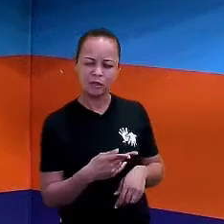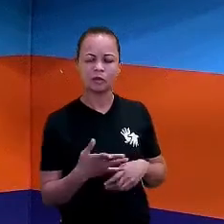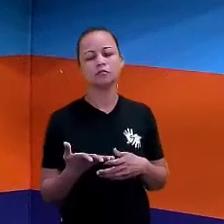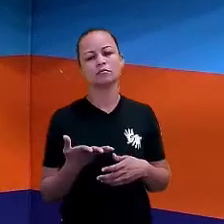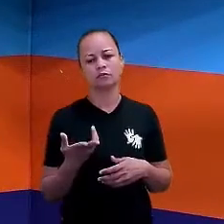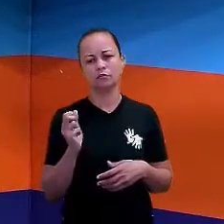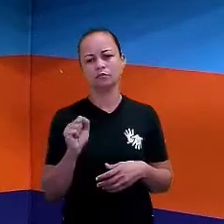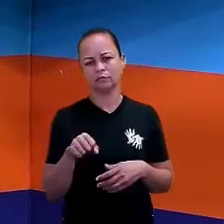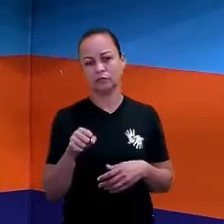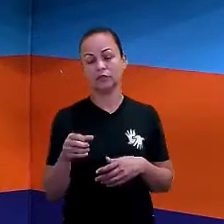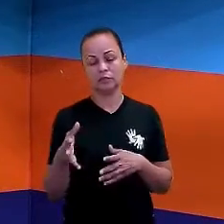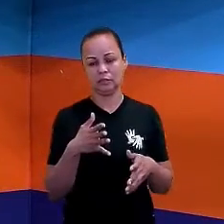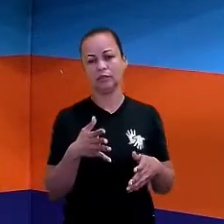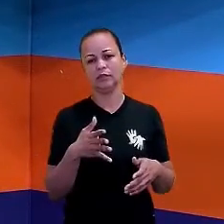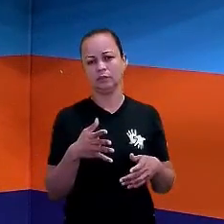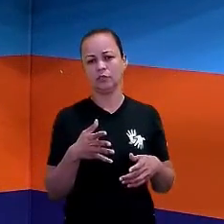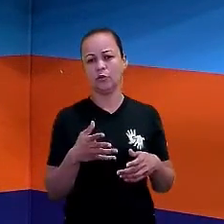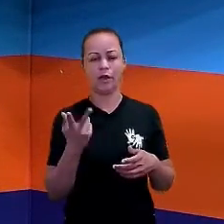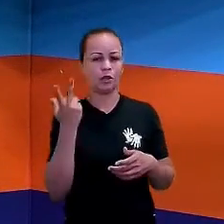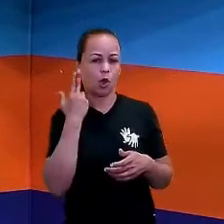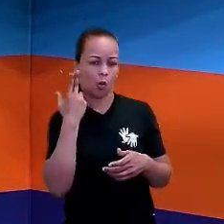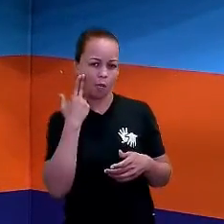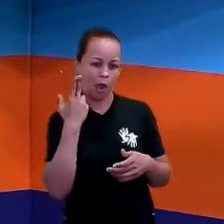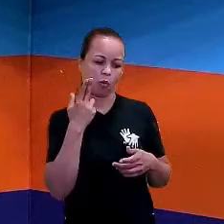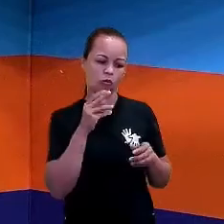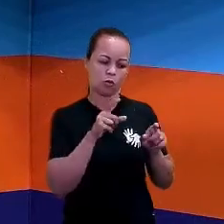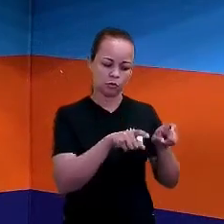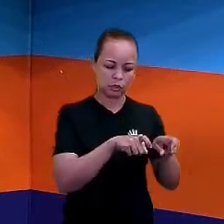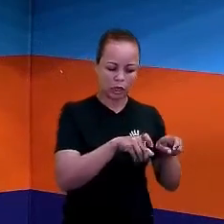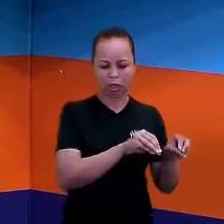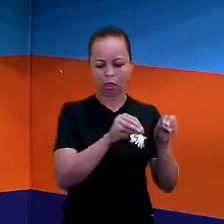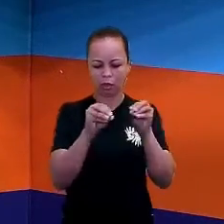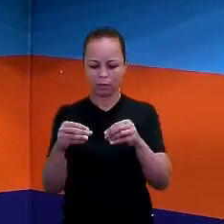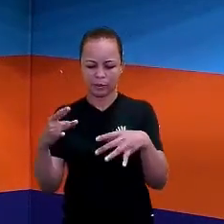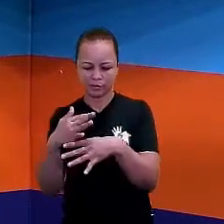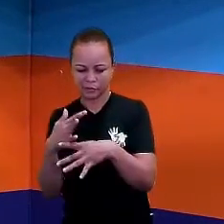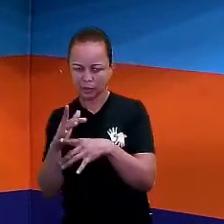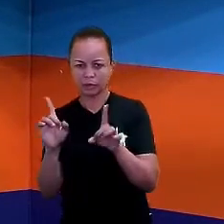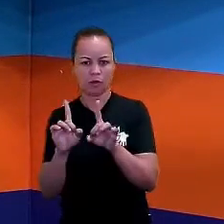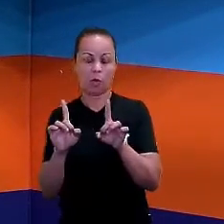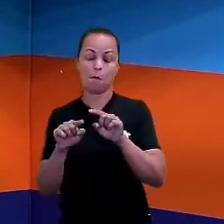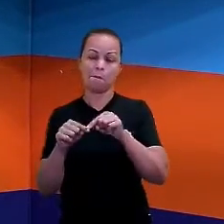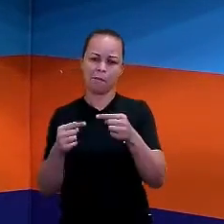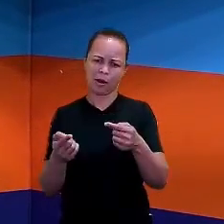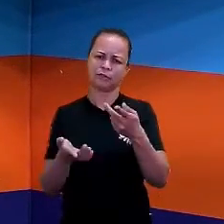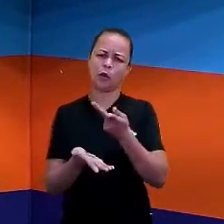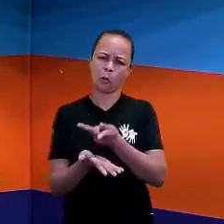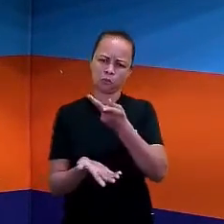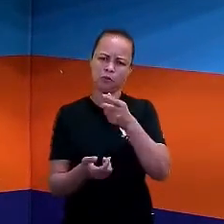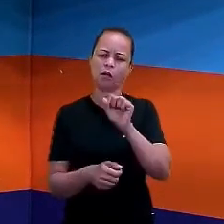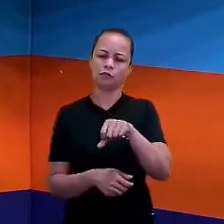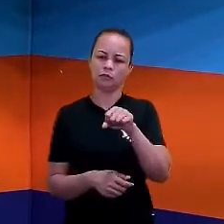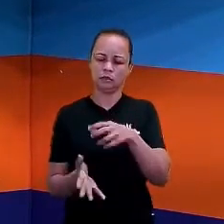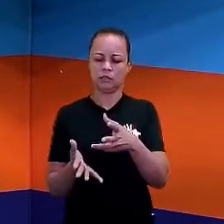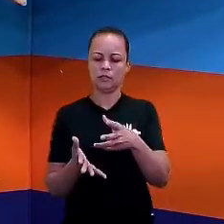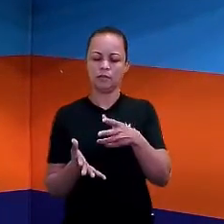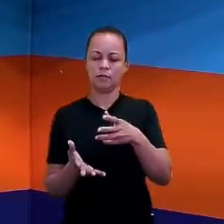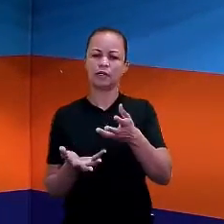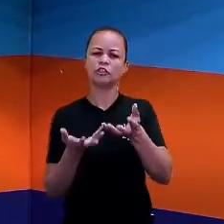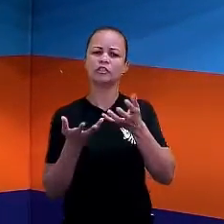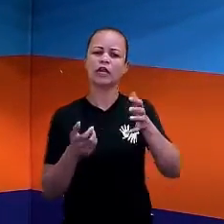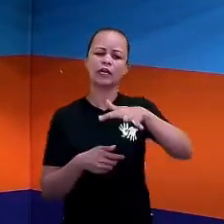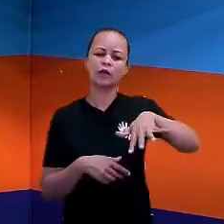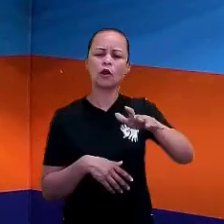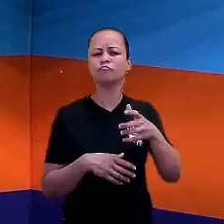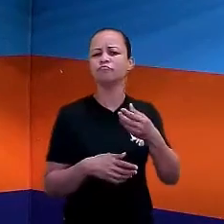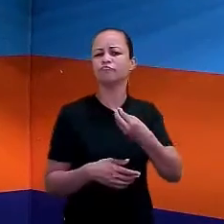igual o êxodo rural, mas existe. As pessoas estão ali trabalhando na cidade, mas querem os novos ares, né? Querem morar